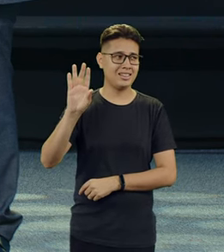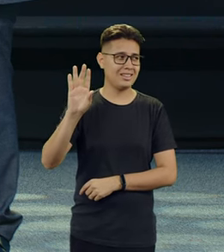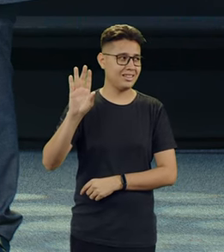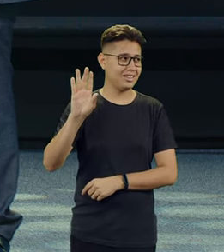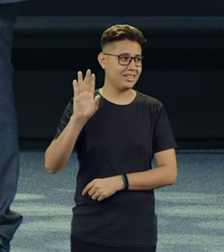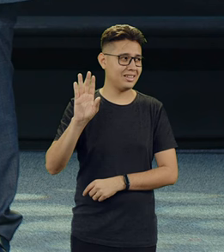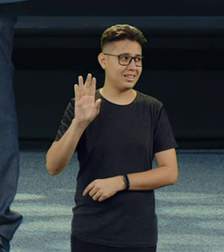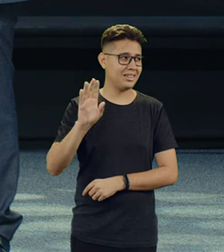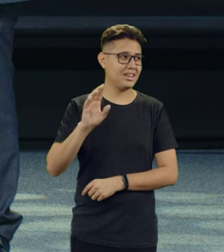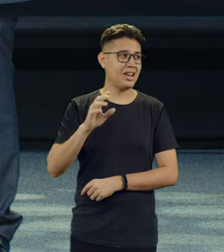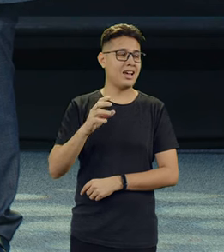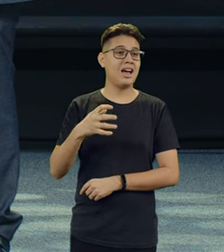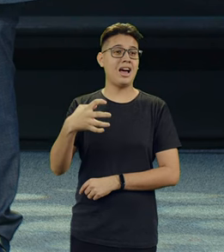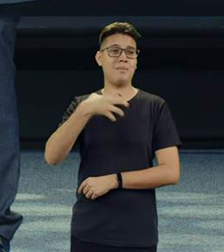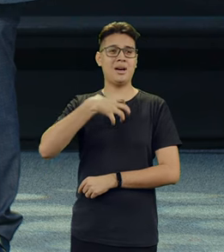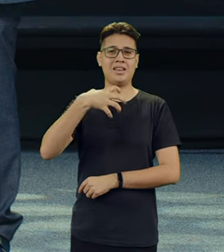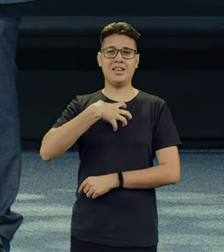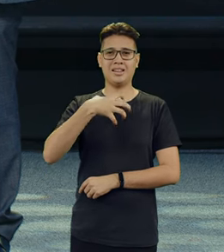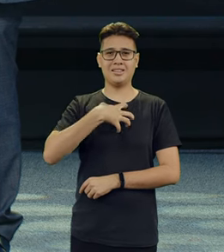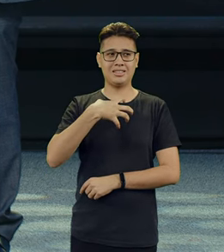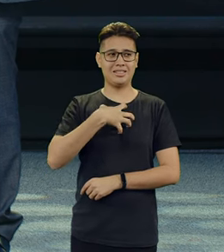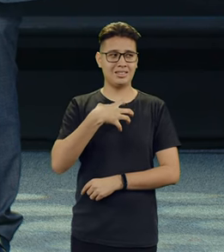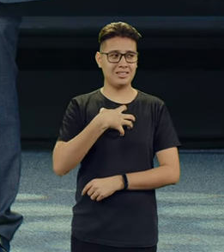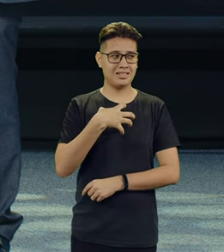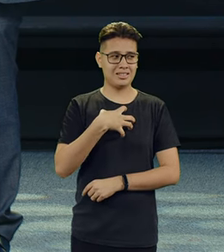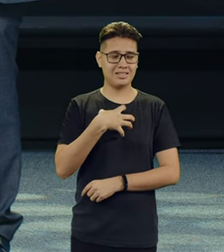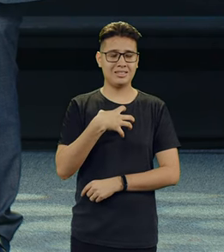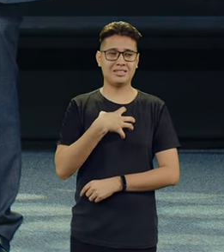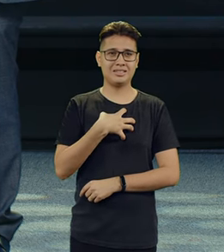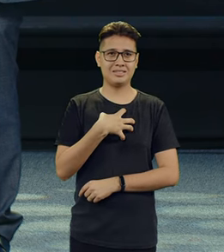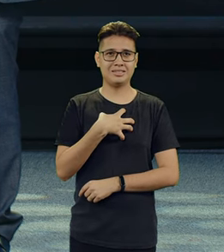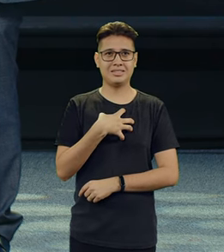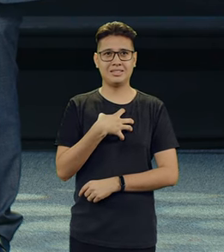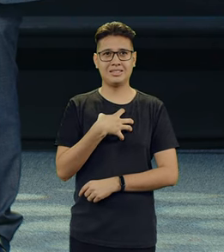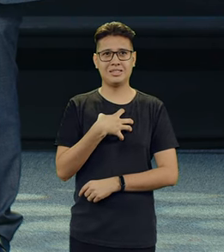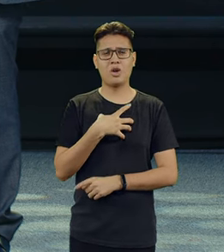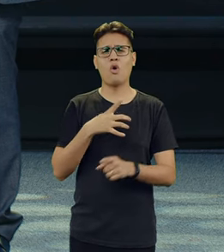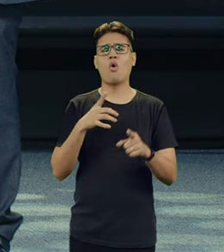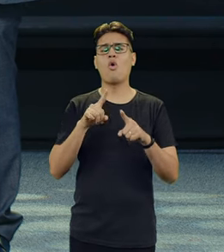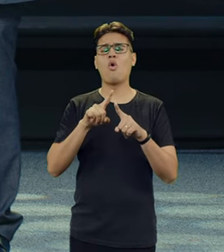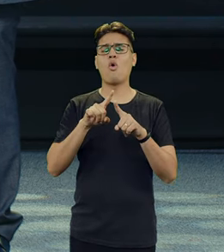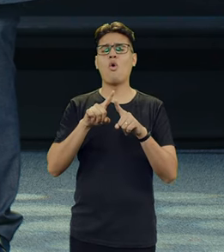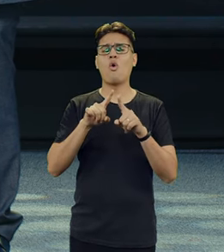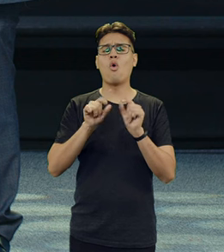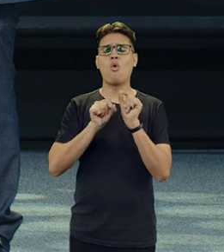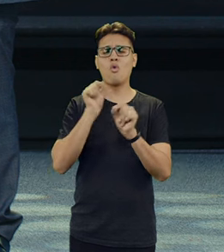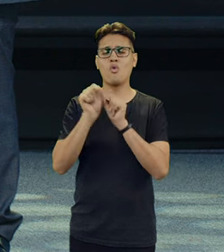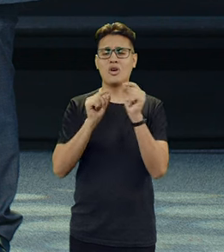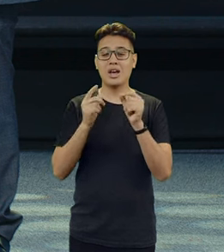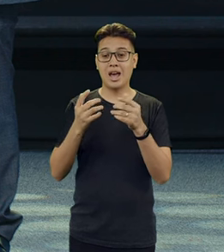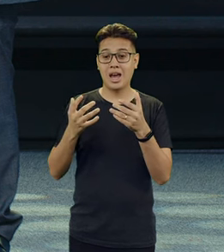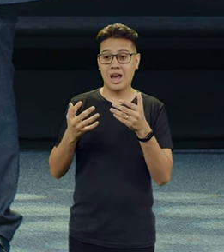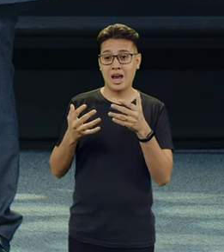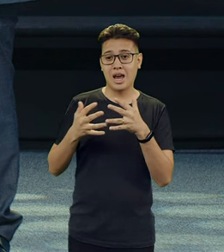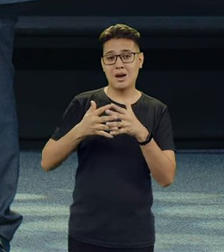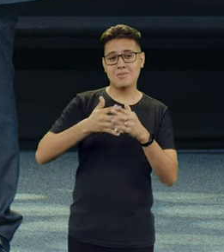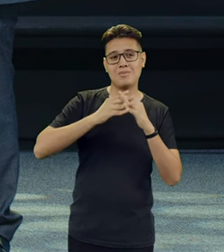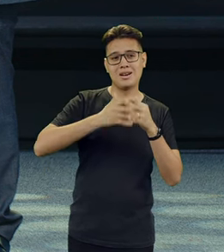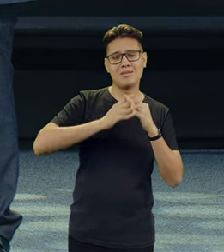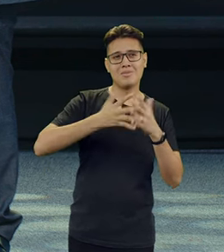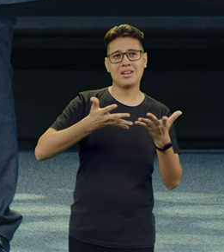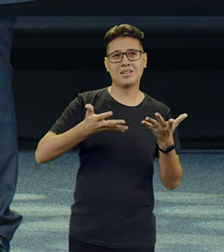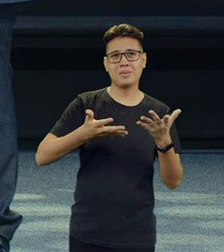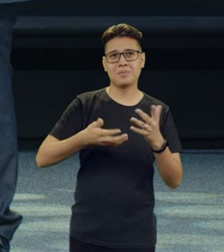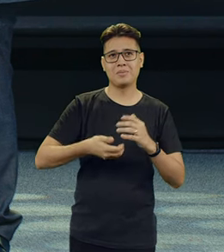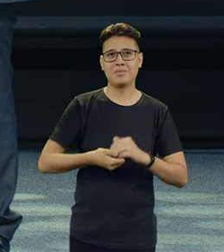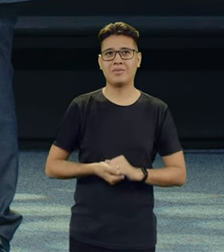Matou o presidente paraguaio. O que nos impediu, juntamente com